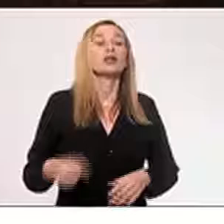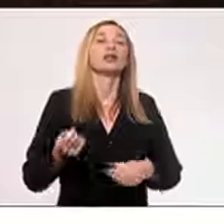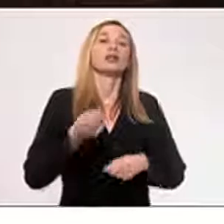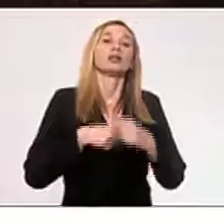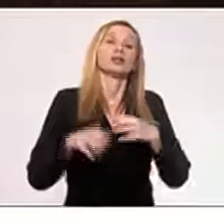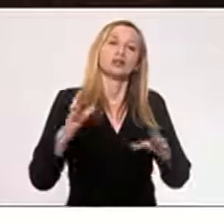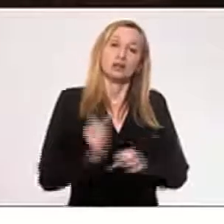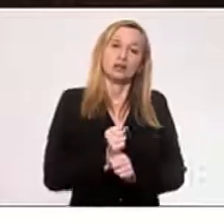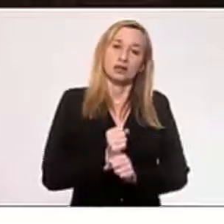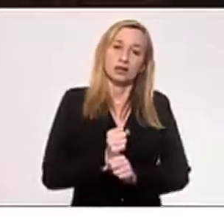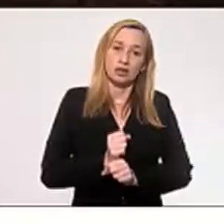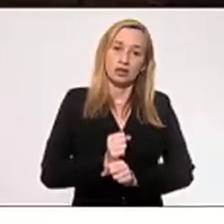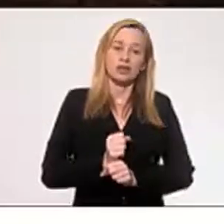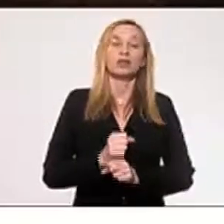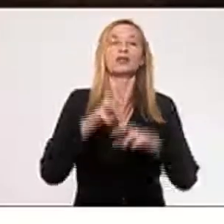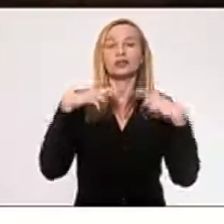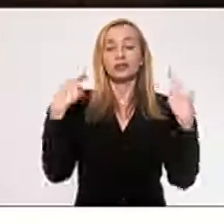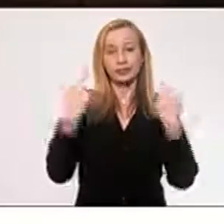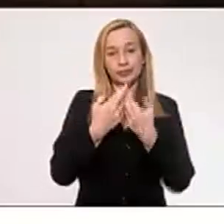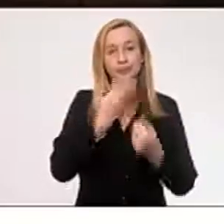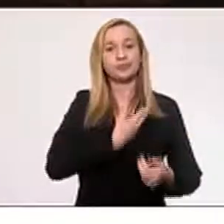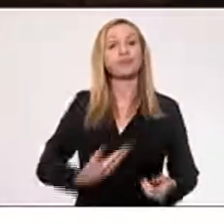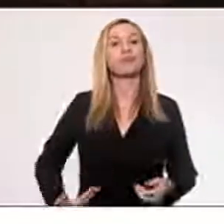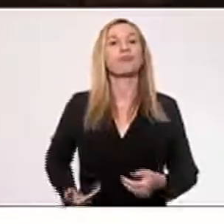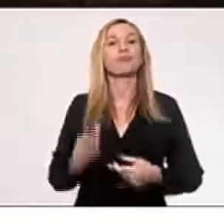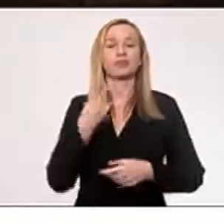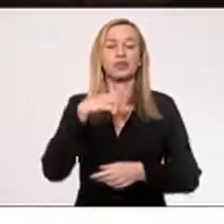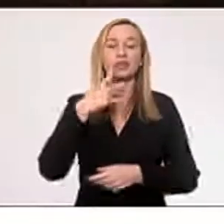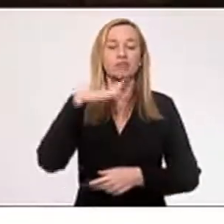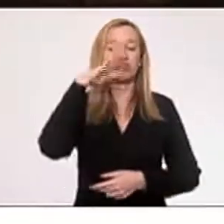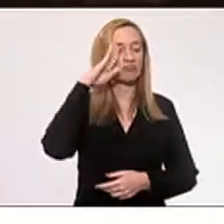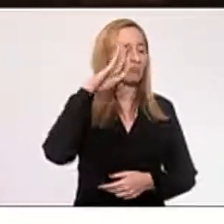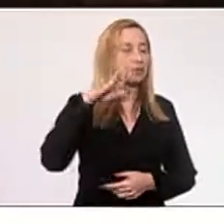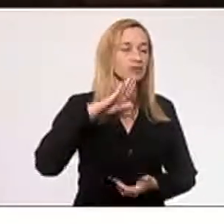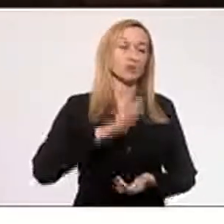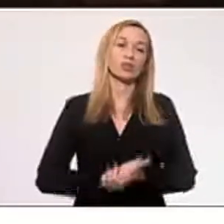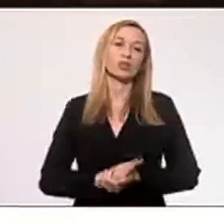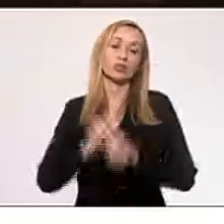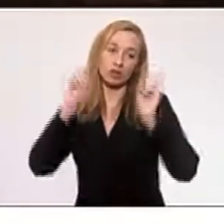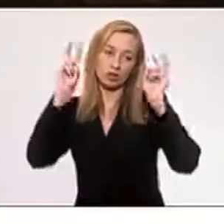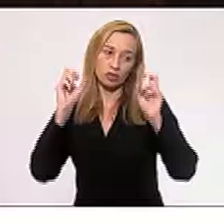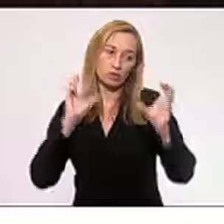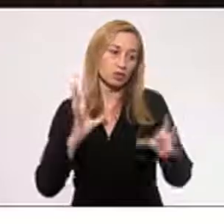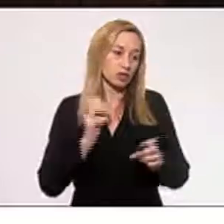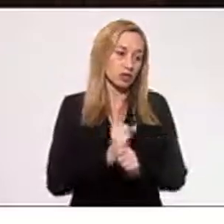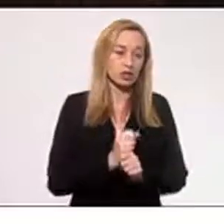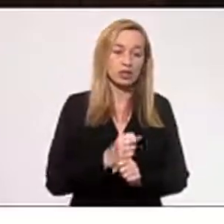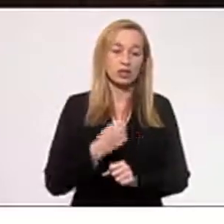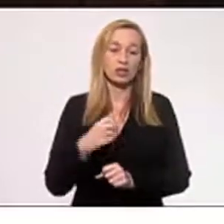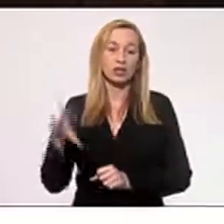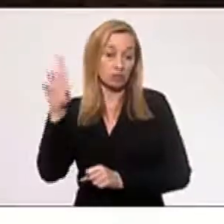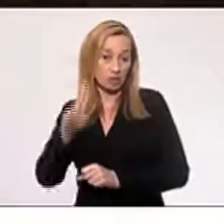Orçamento organizou uma audiência pública tratando especificamente da questão orçamentária da UERJ.